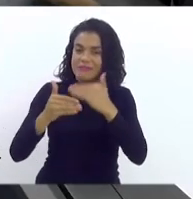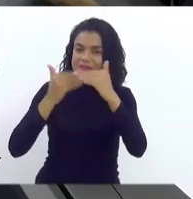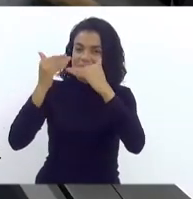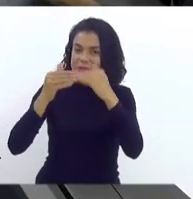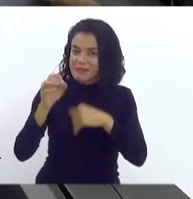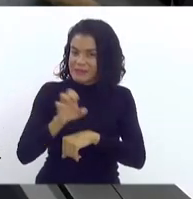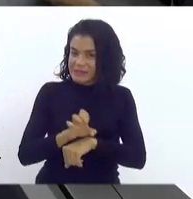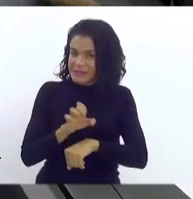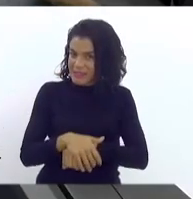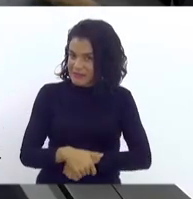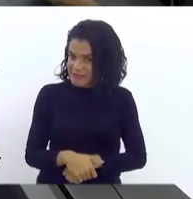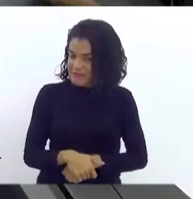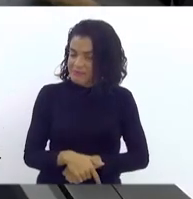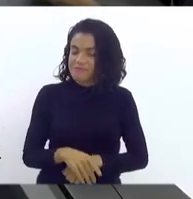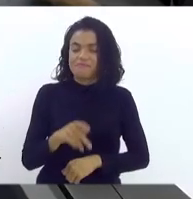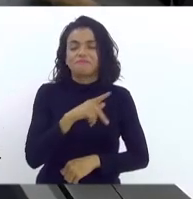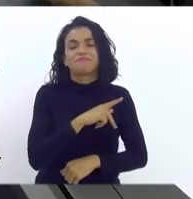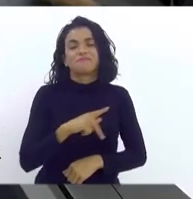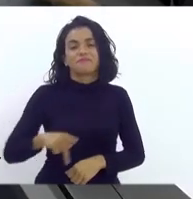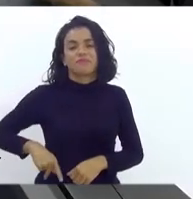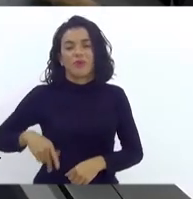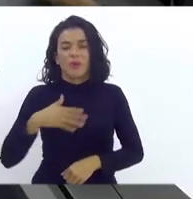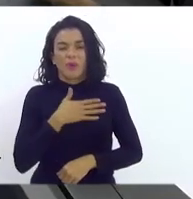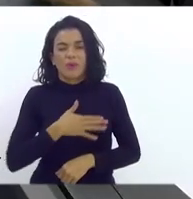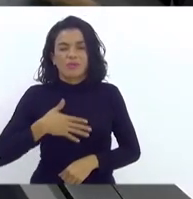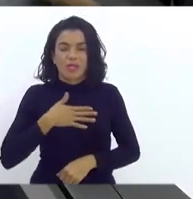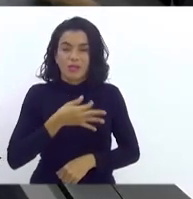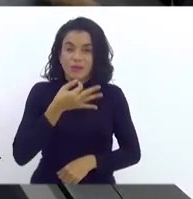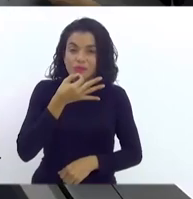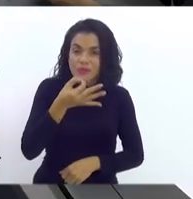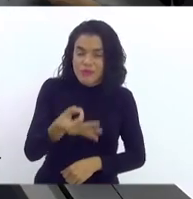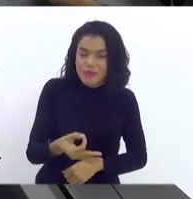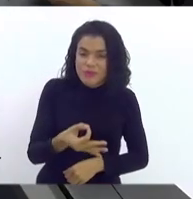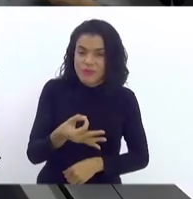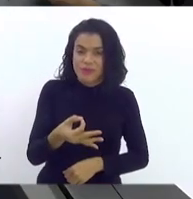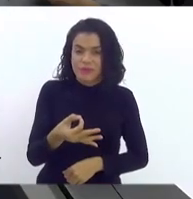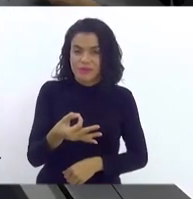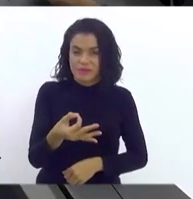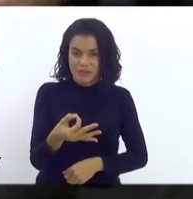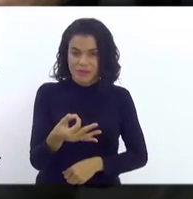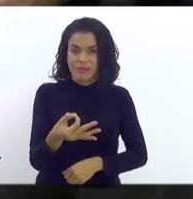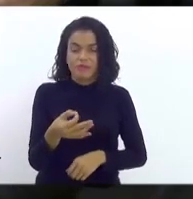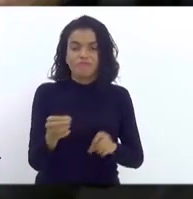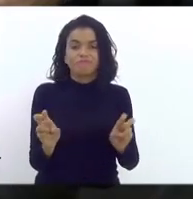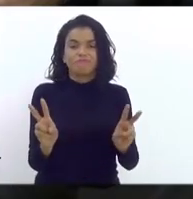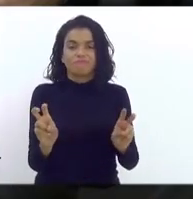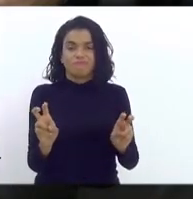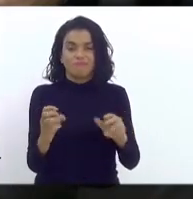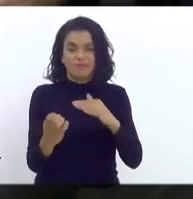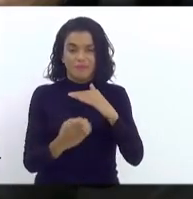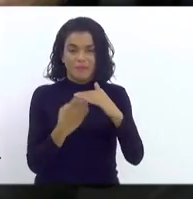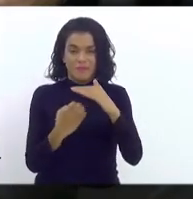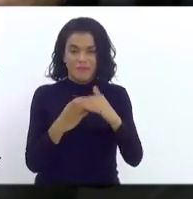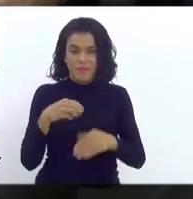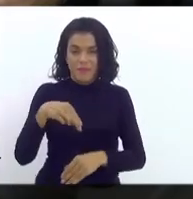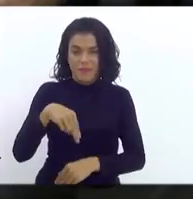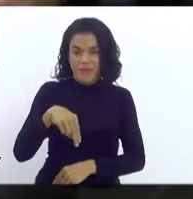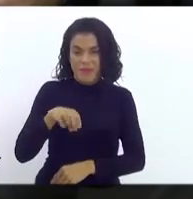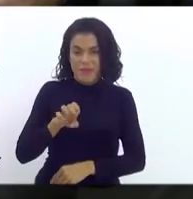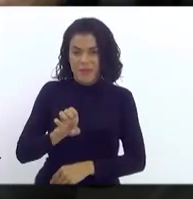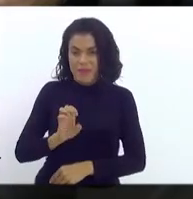Presidente, gostaria de dar uma sugestão sobre essa empresa Neogás, que